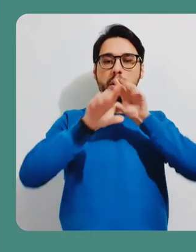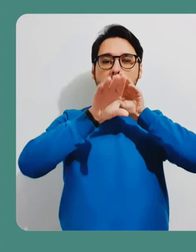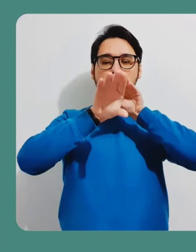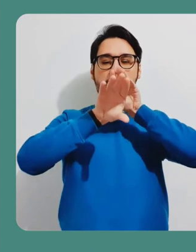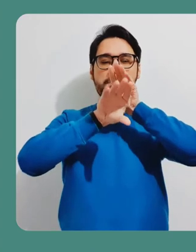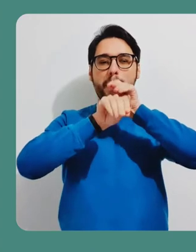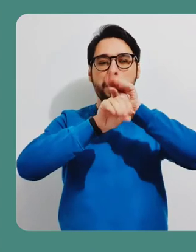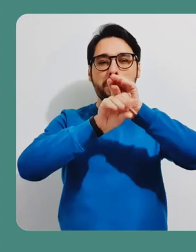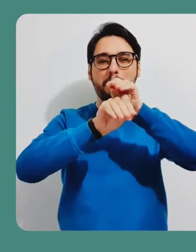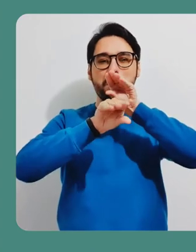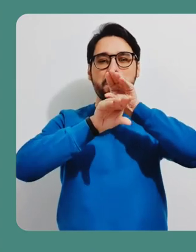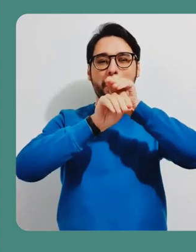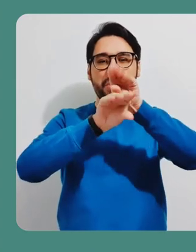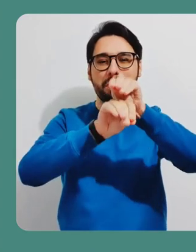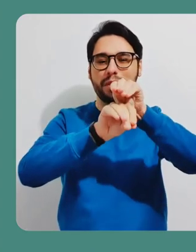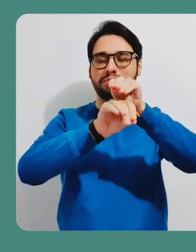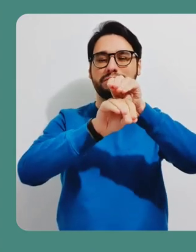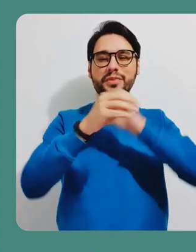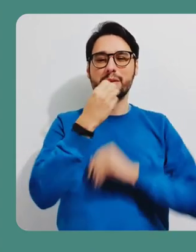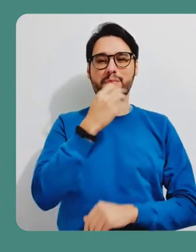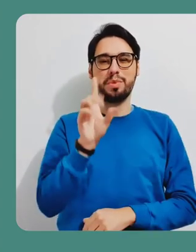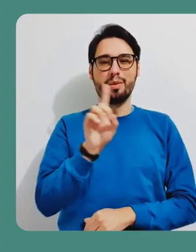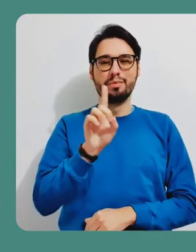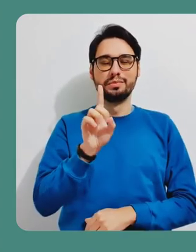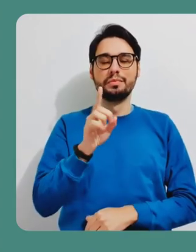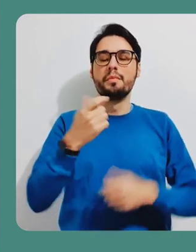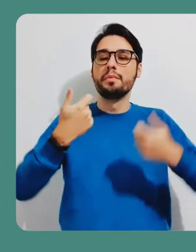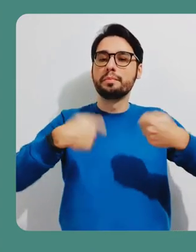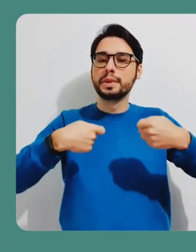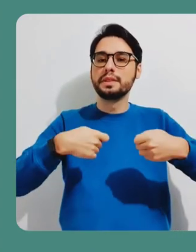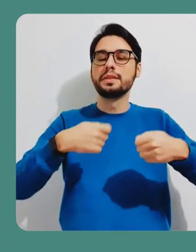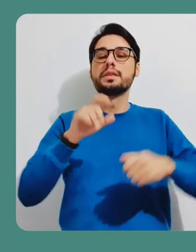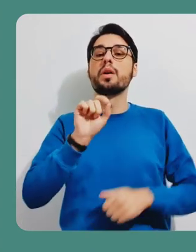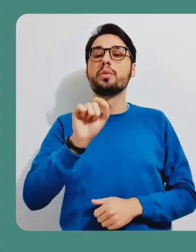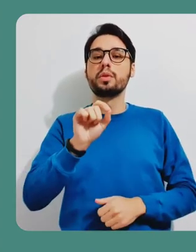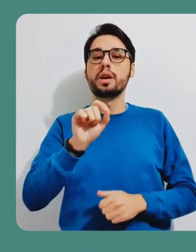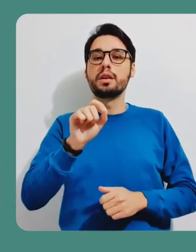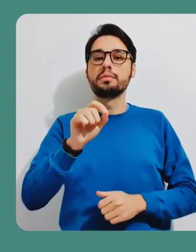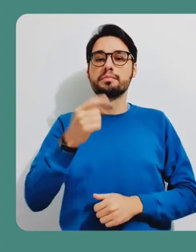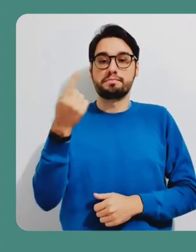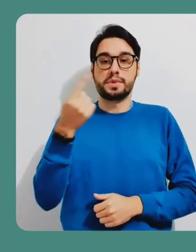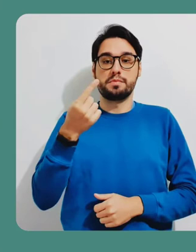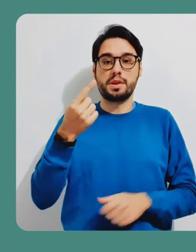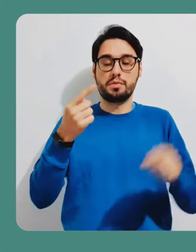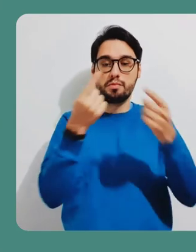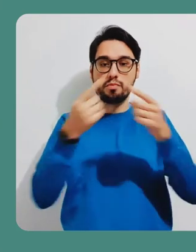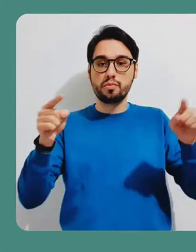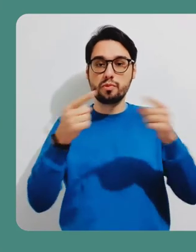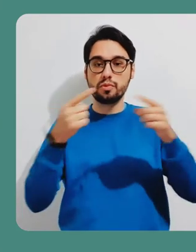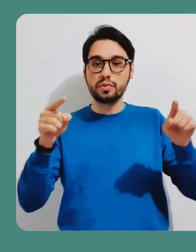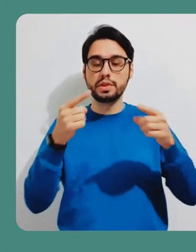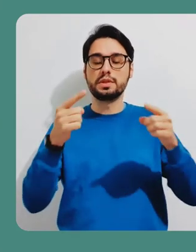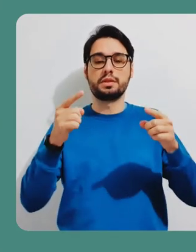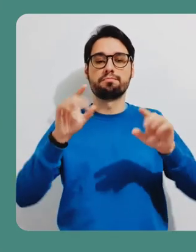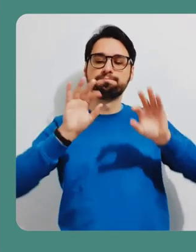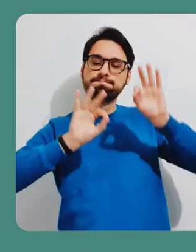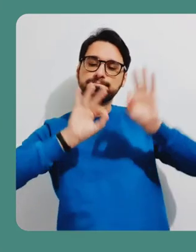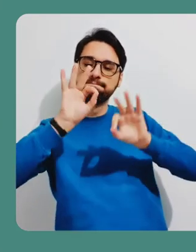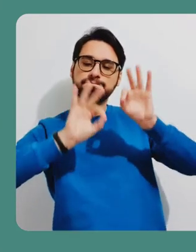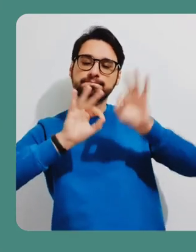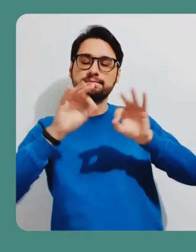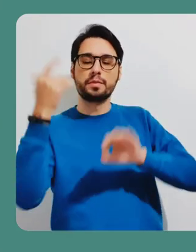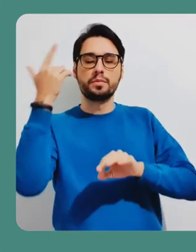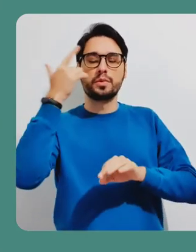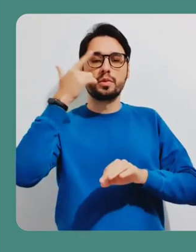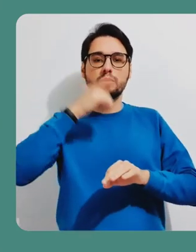observe o podcast do inpc é o que que eu preciso fazer eu preciso agora trabalhar com a